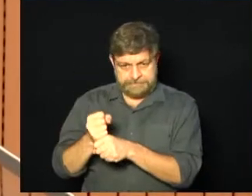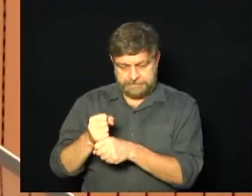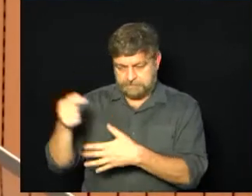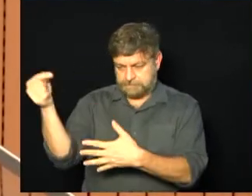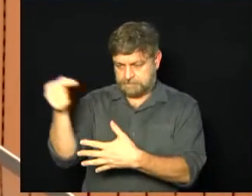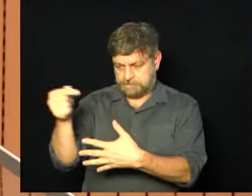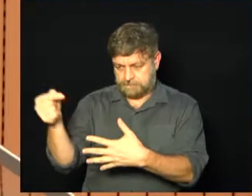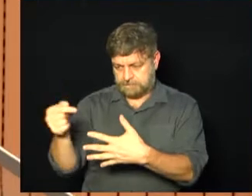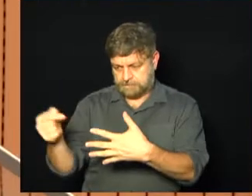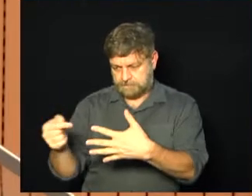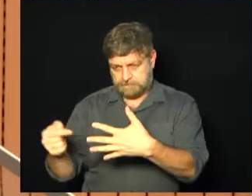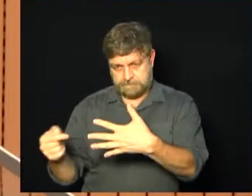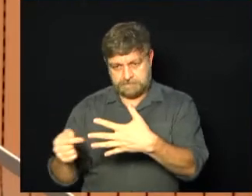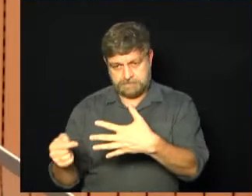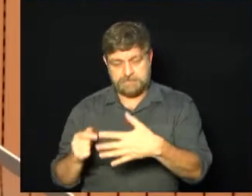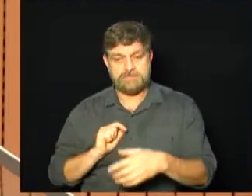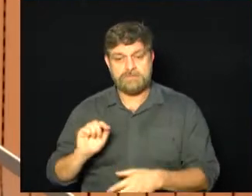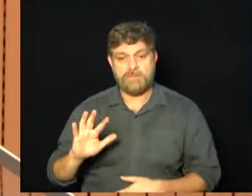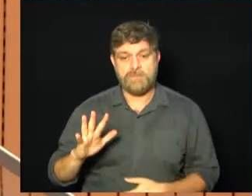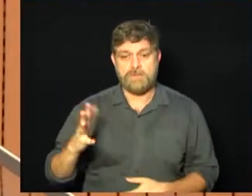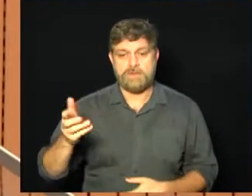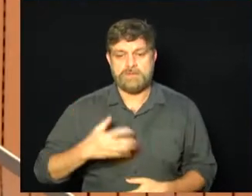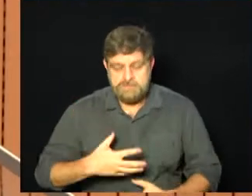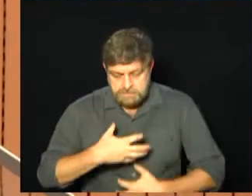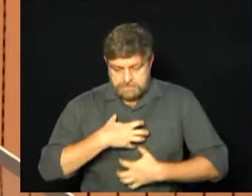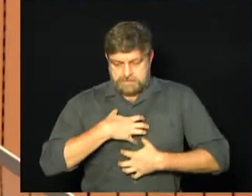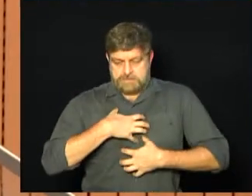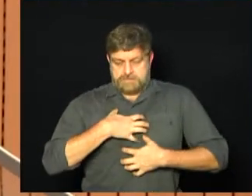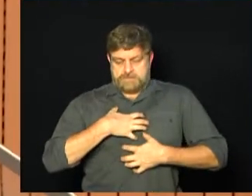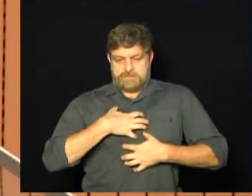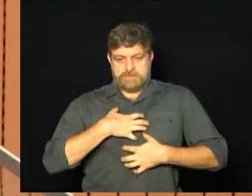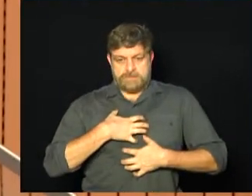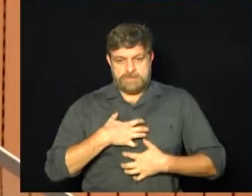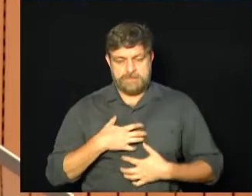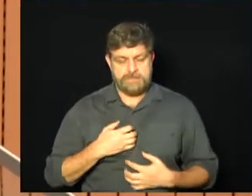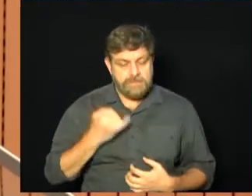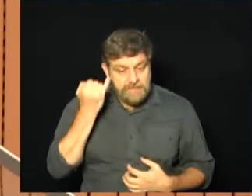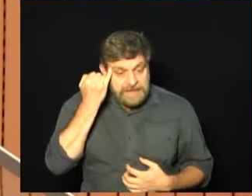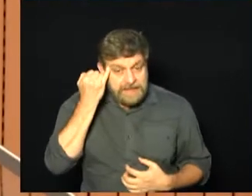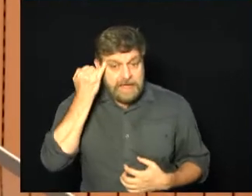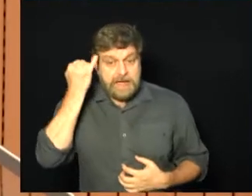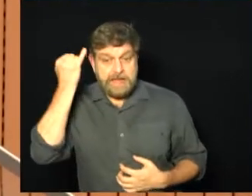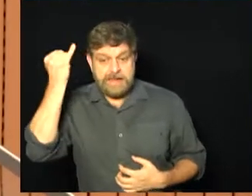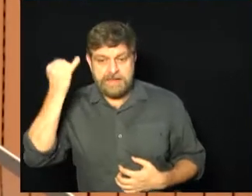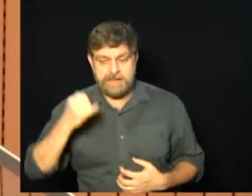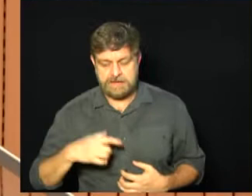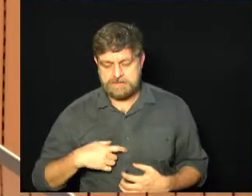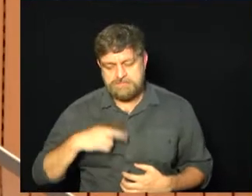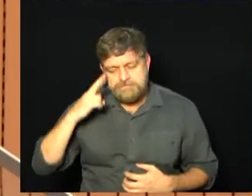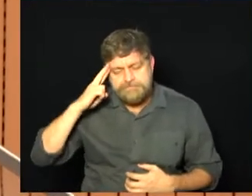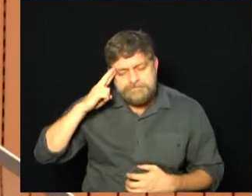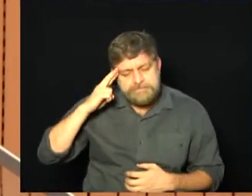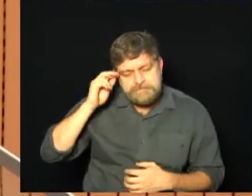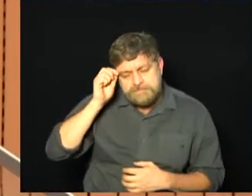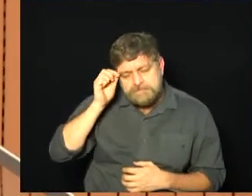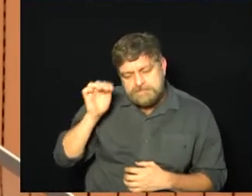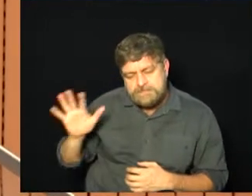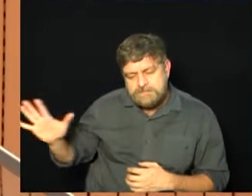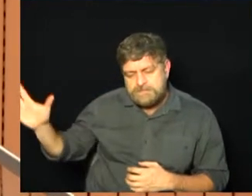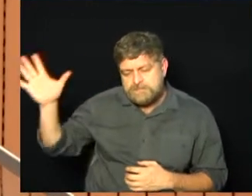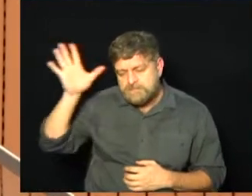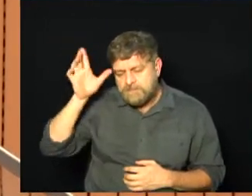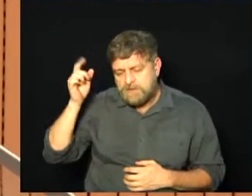circunstâncias incendiou os espíritos, gerou ideias, despertou sonhos, coloriu o futuro